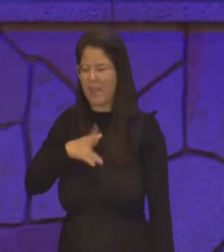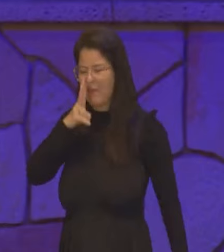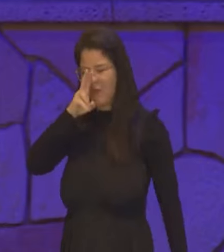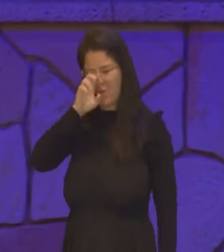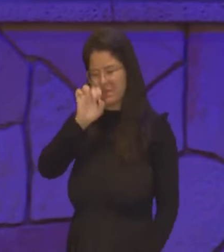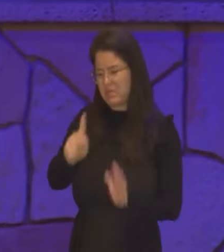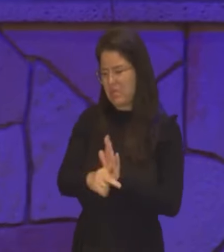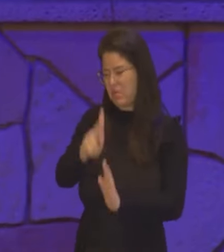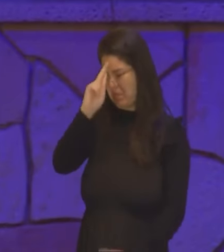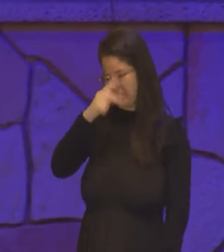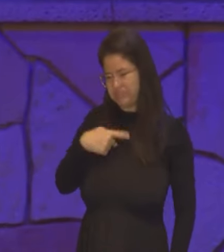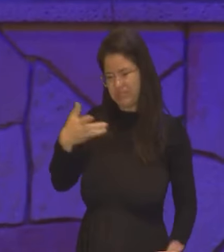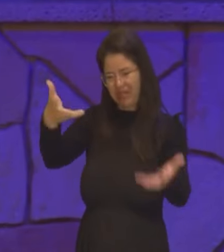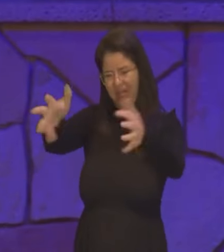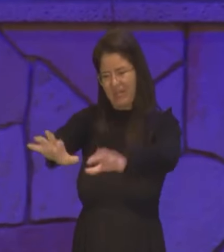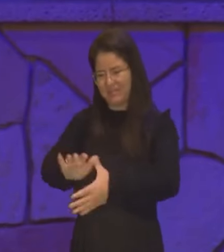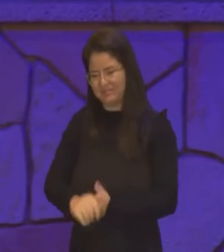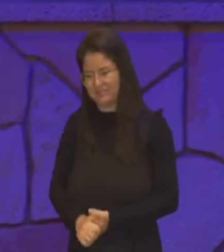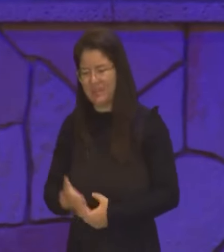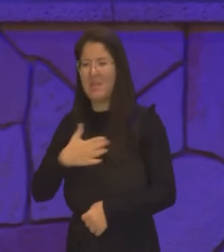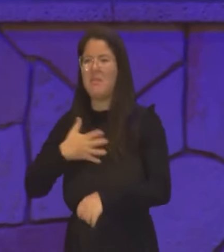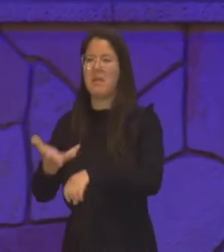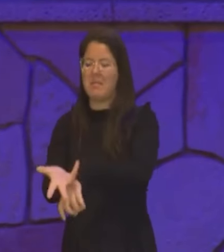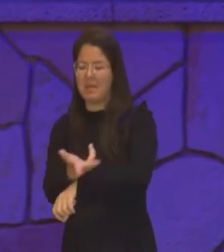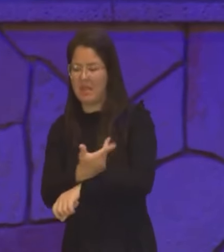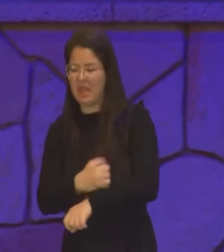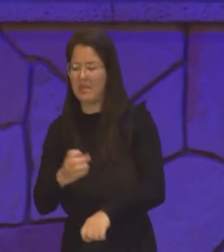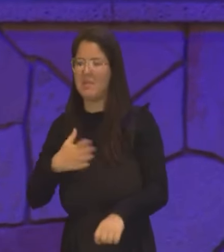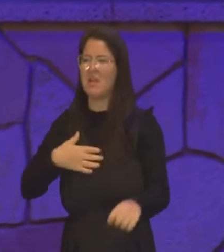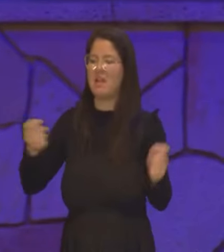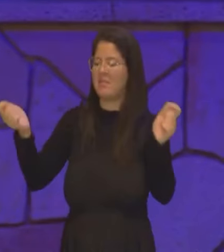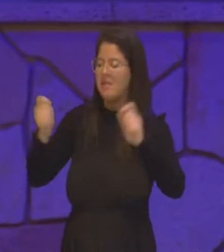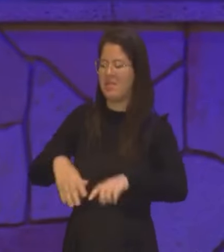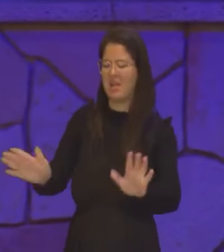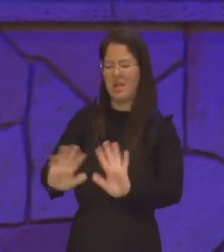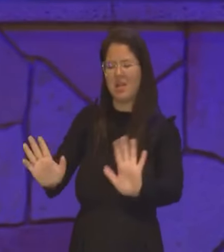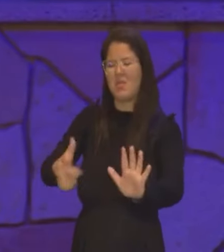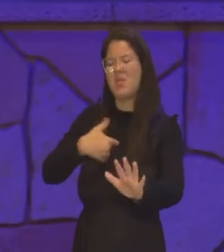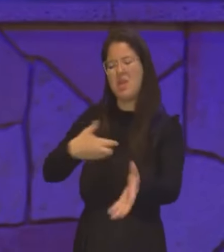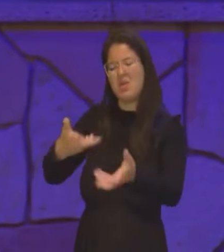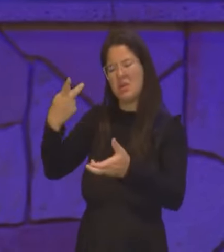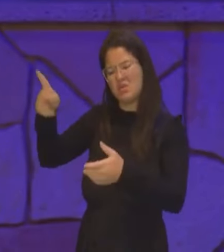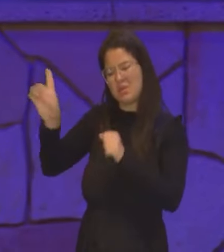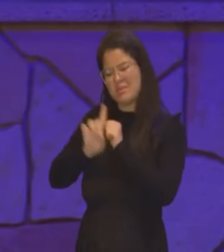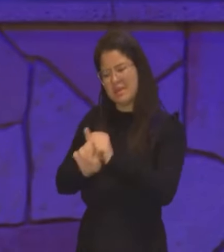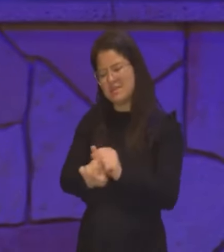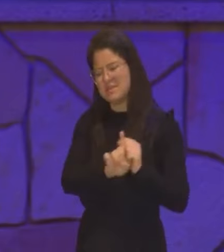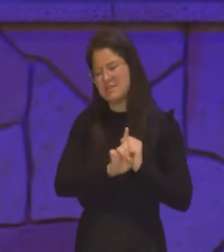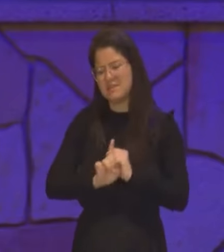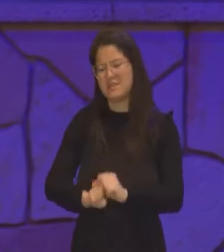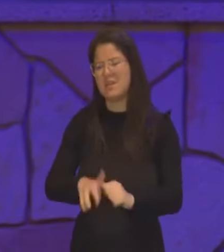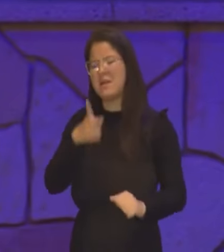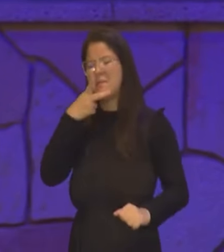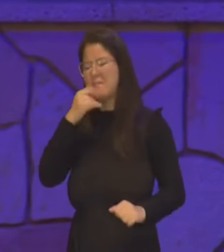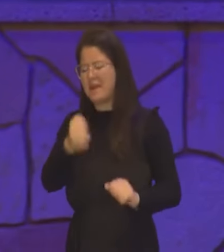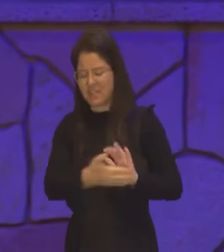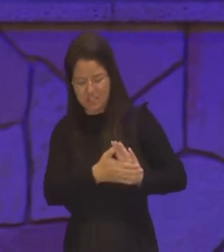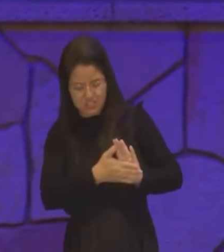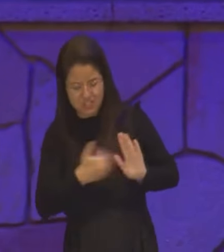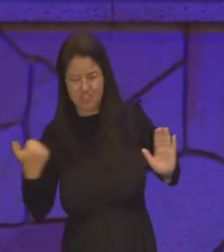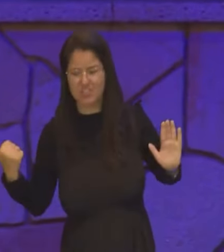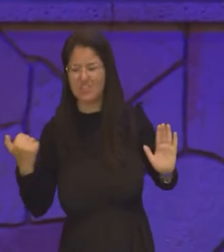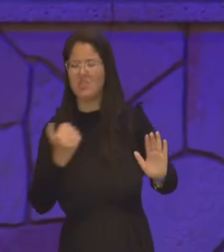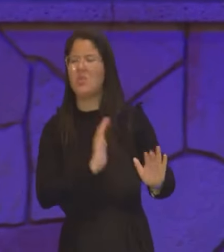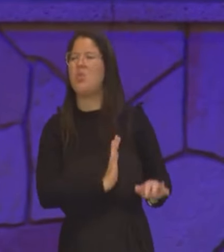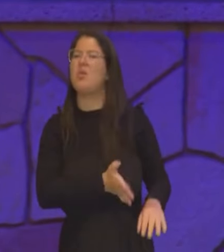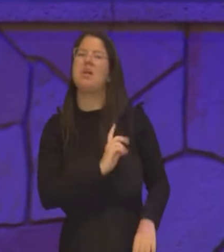forças, com as minhas habilidades ou capacidades. Eu quero a tua presença em mim. Arranca, Senhor,